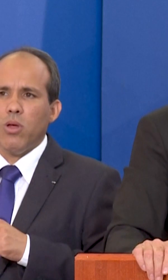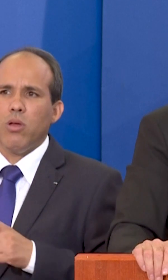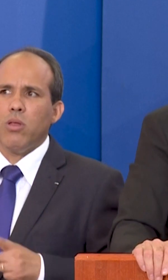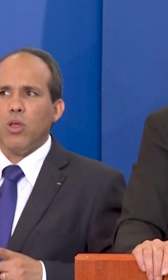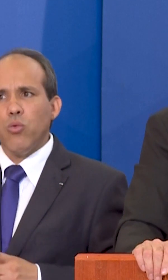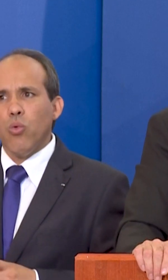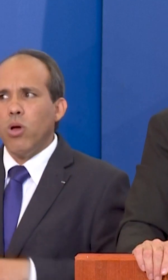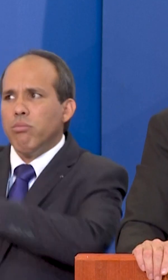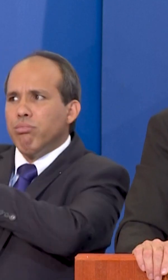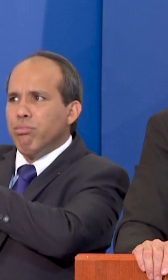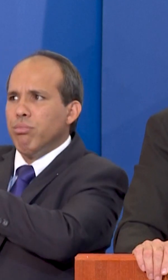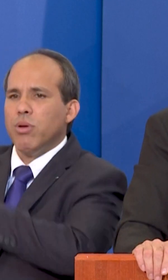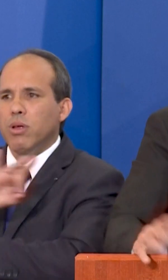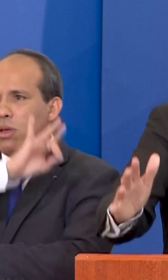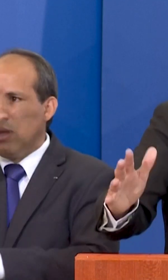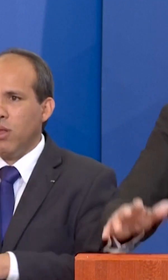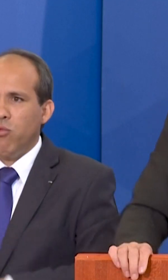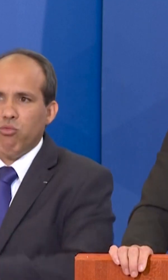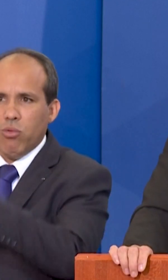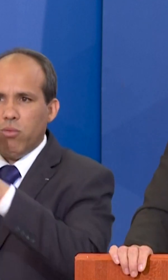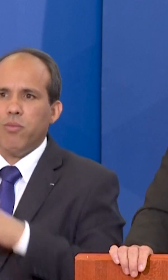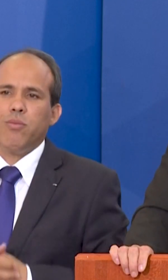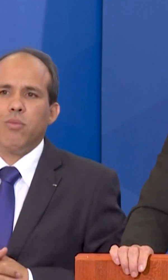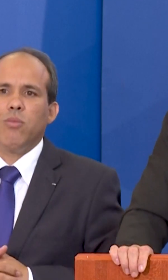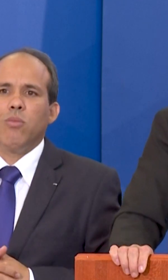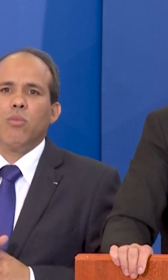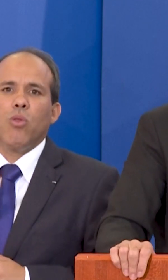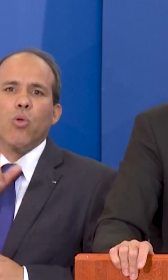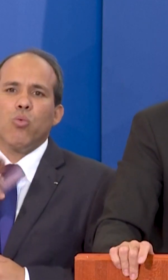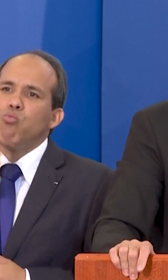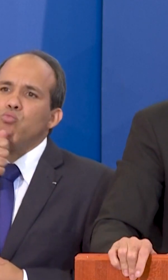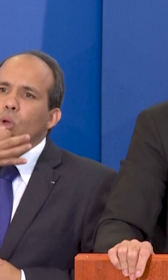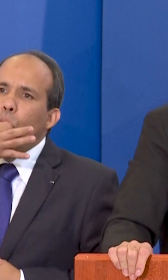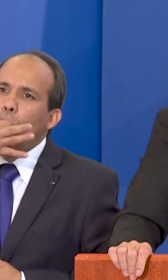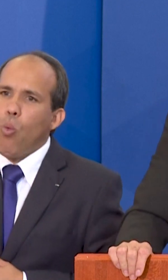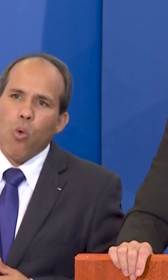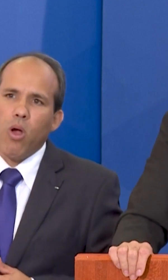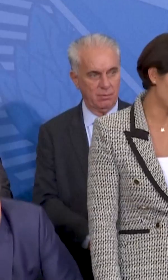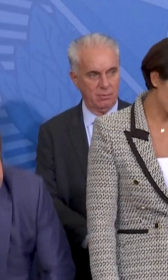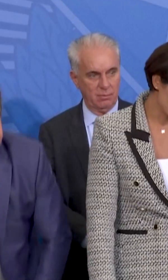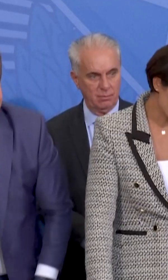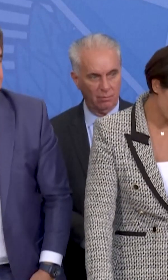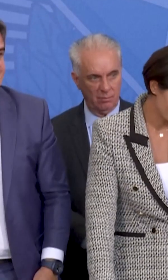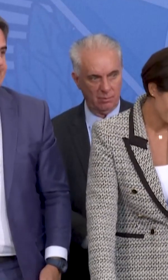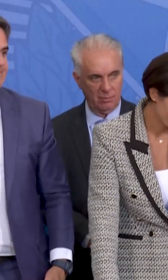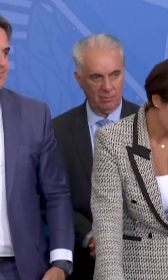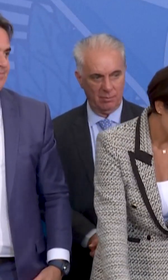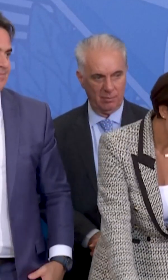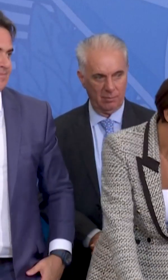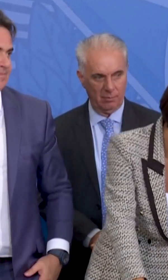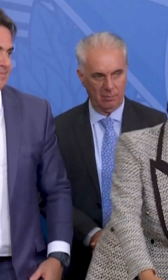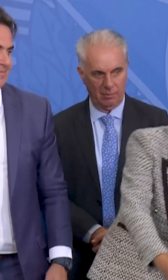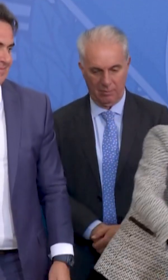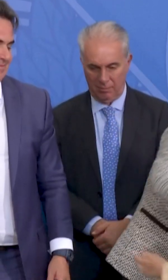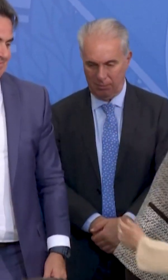Tecnisa, mensagens atribuídas ao contato PR Bolsonaro 8. Nas conversas, além de ataques a